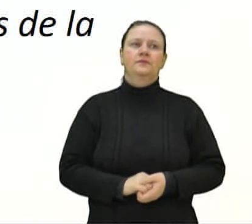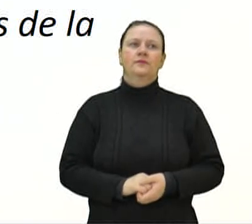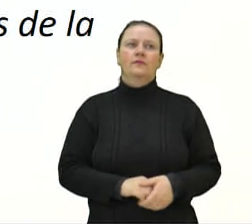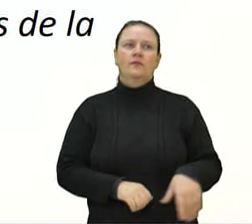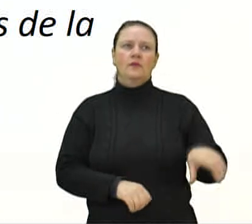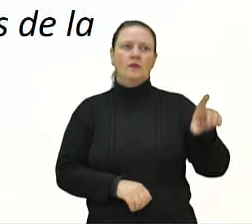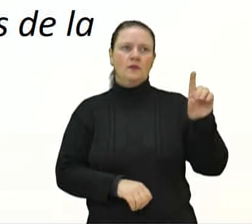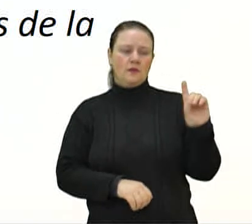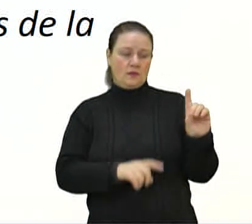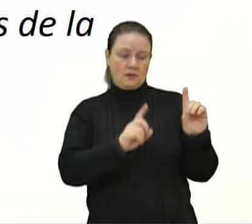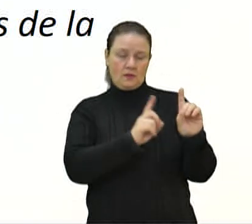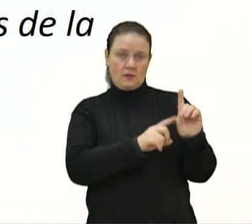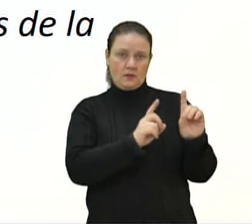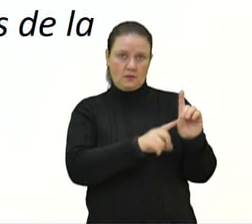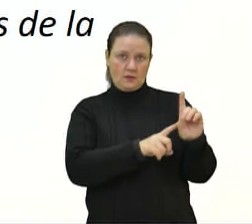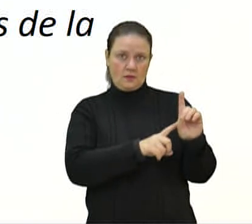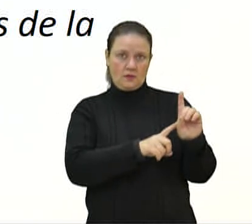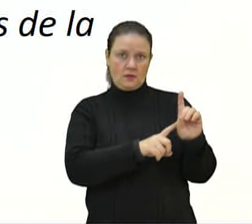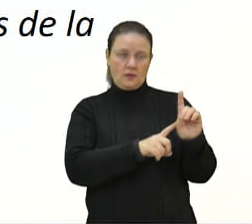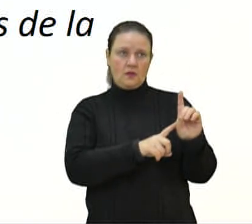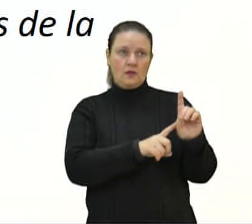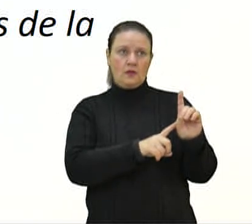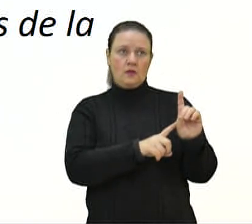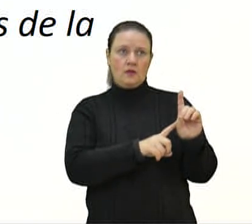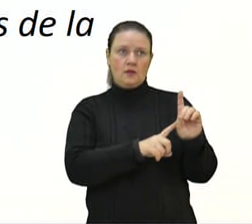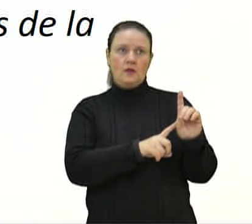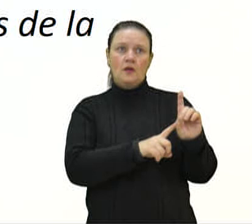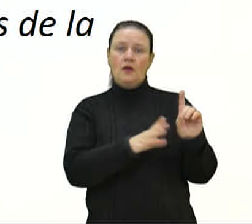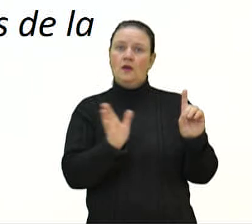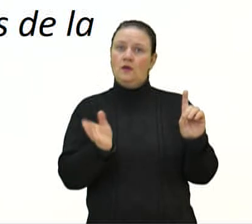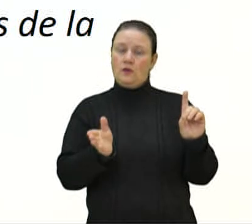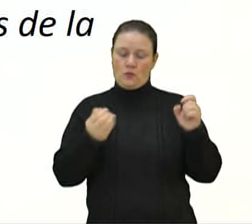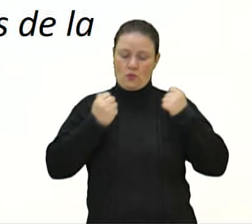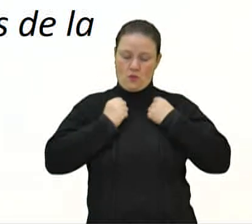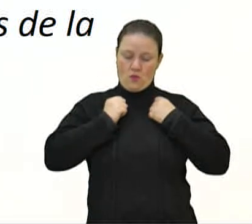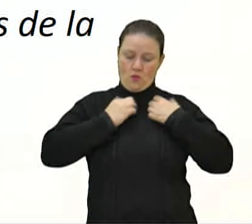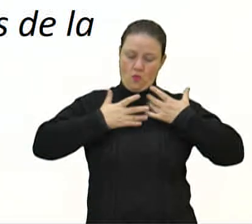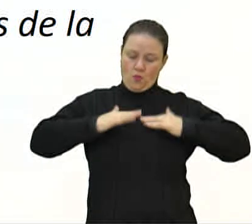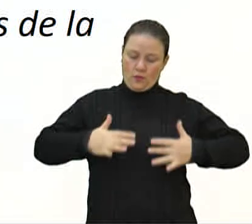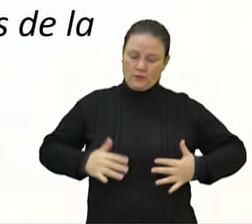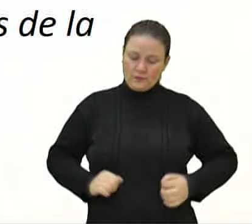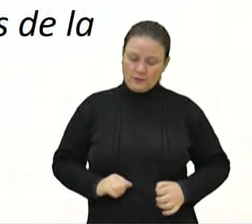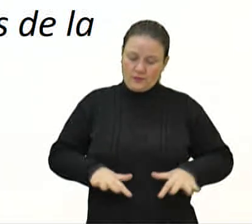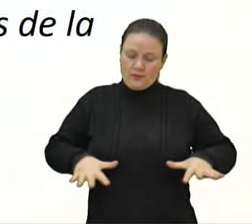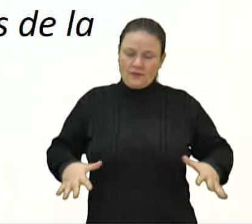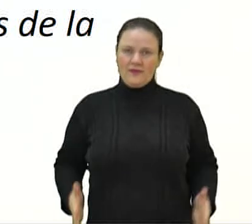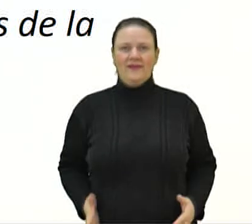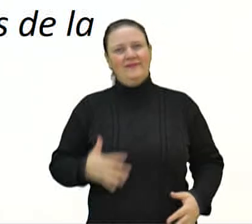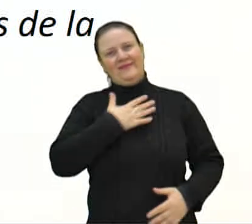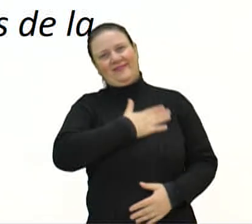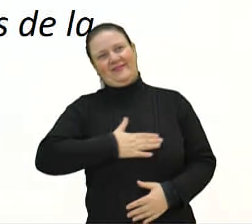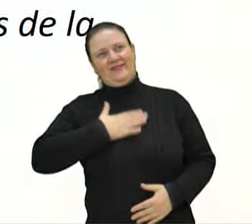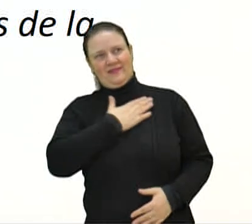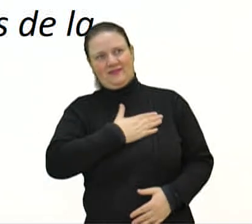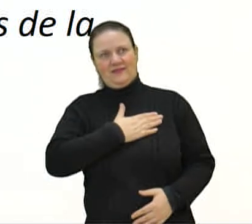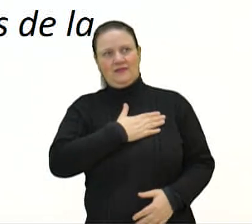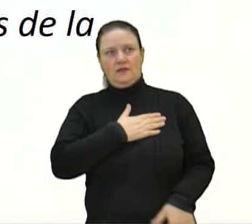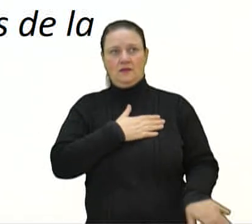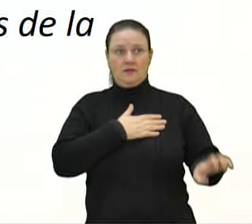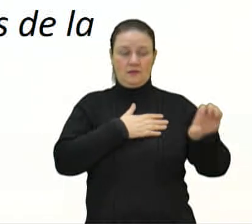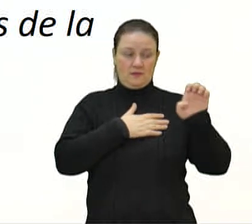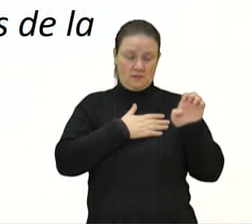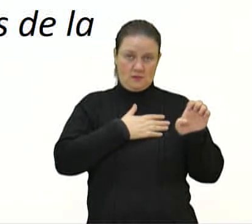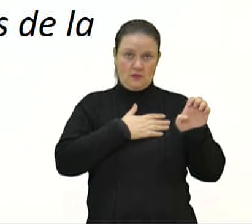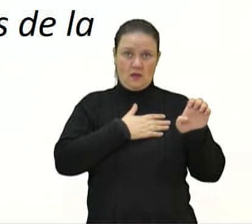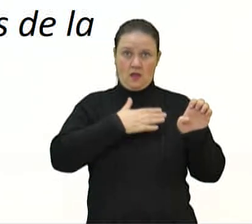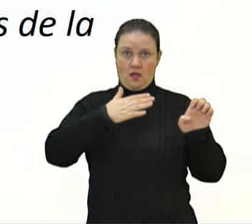te encantam. Estos vestidos, plural, então, te encantam. A mi, hermana, e a